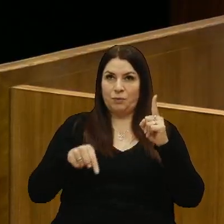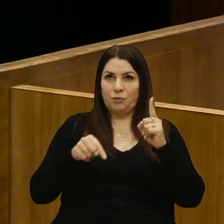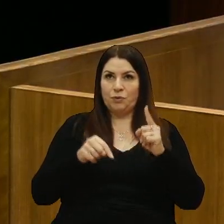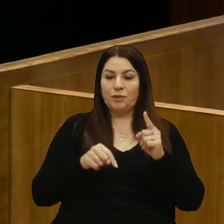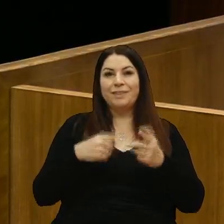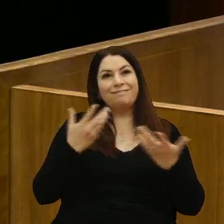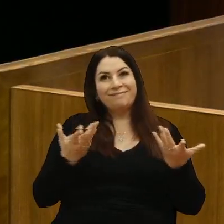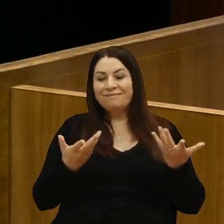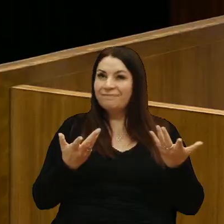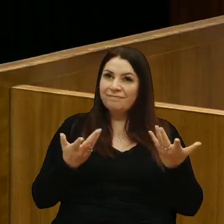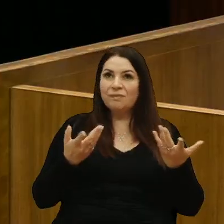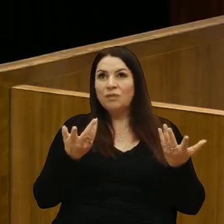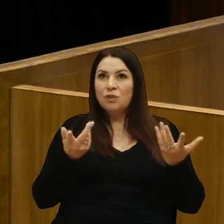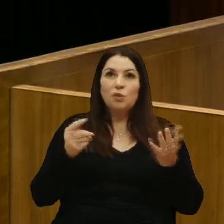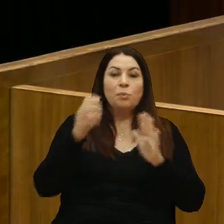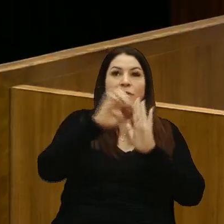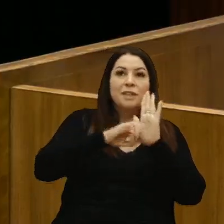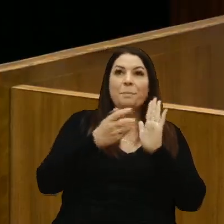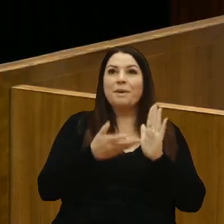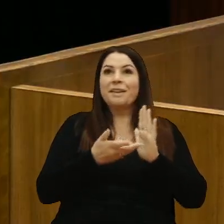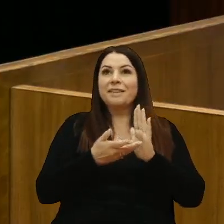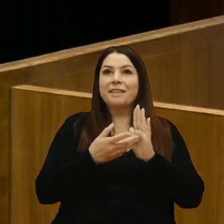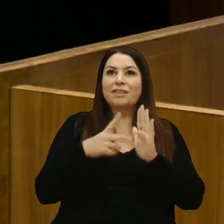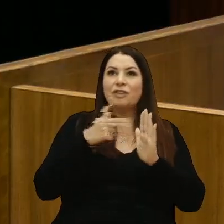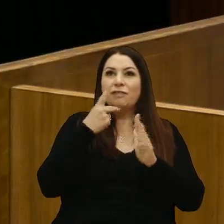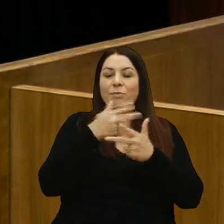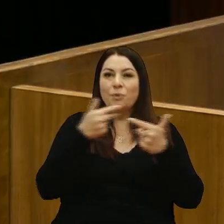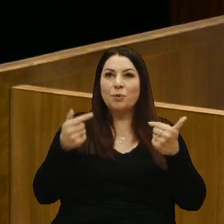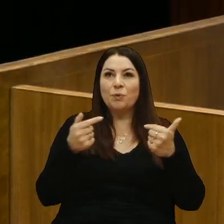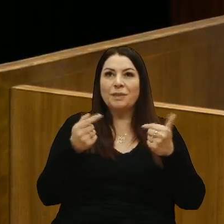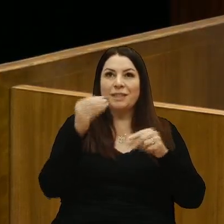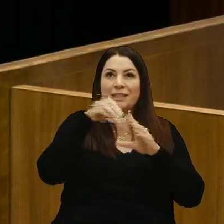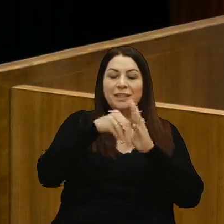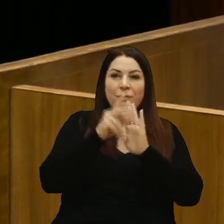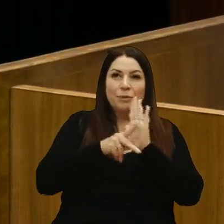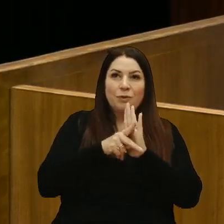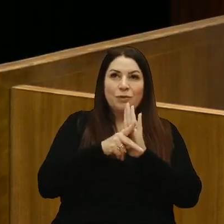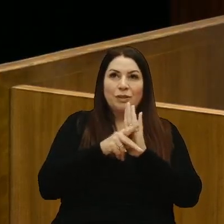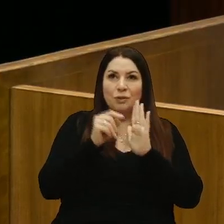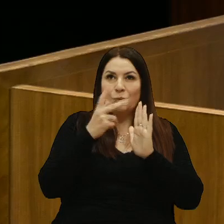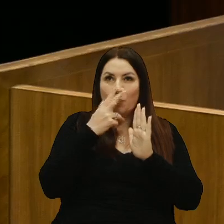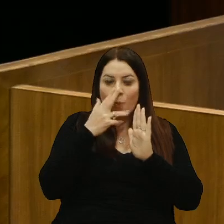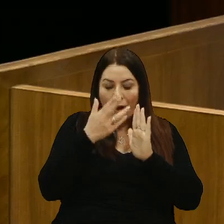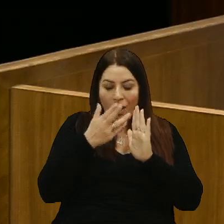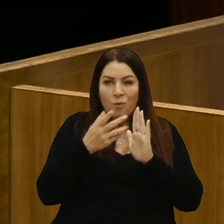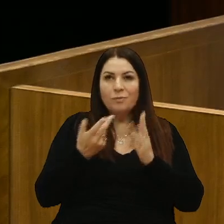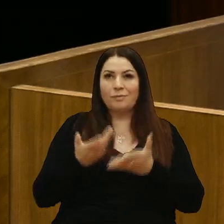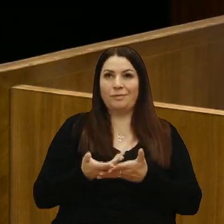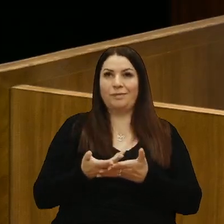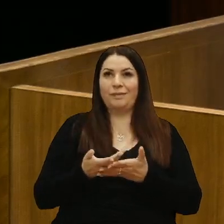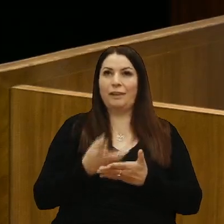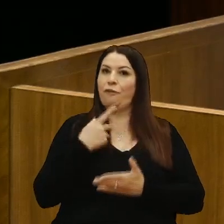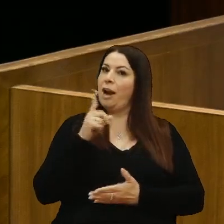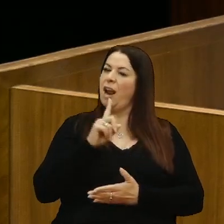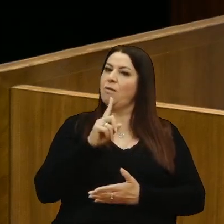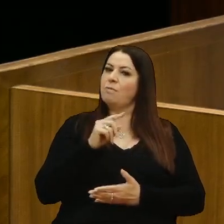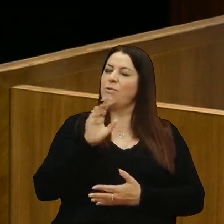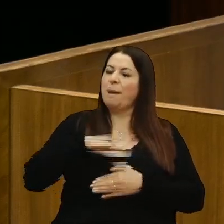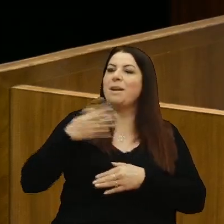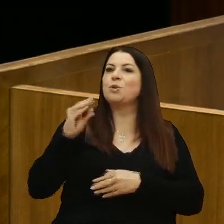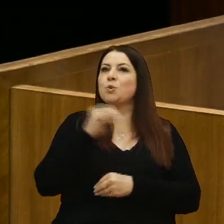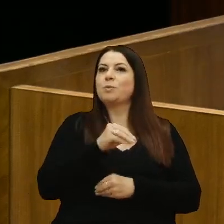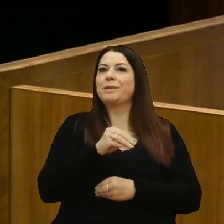E daí, como essa emenda, ela já dizia muita coisa dentro do projeto, era a mesma coisa, ele disse, não, vou protocolar mais